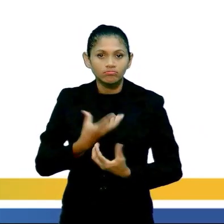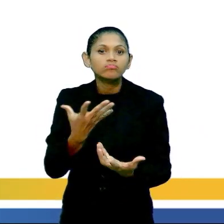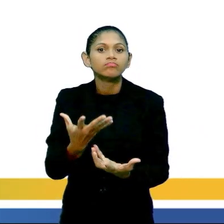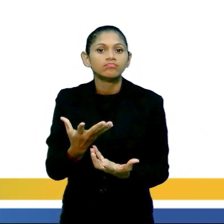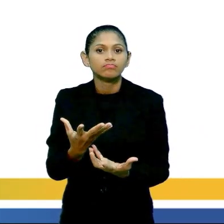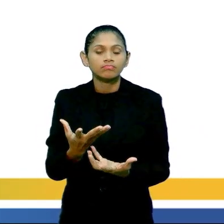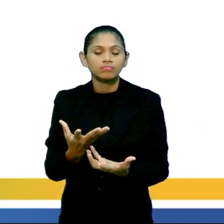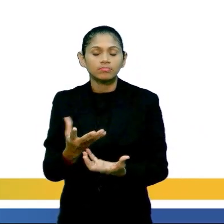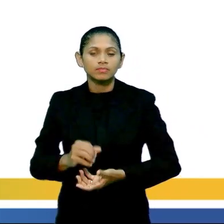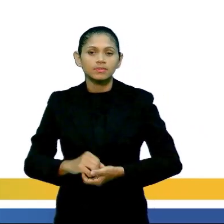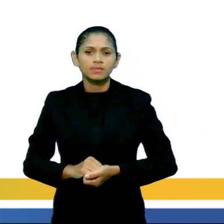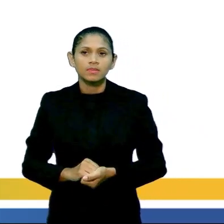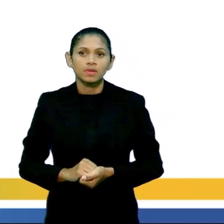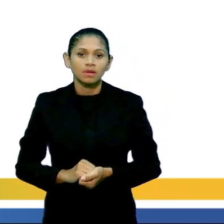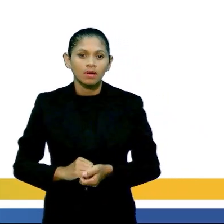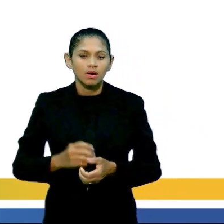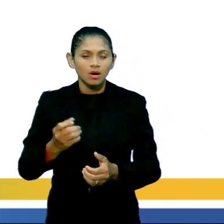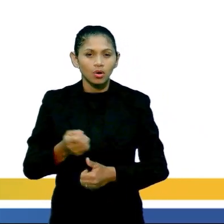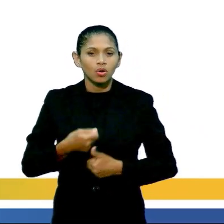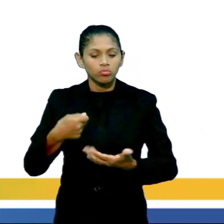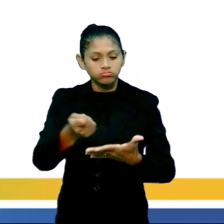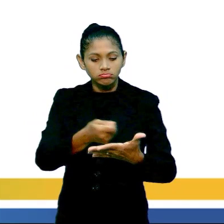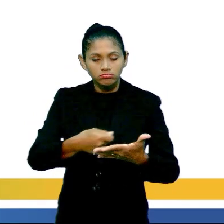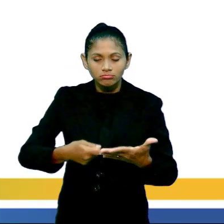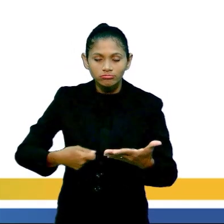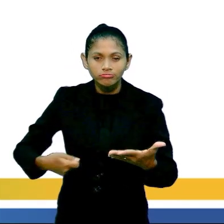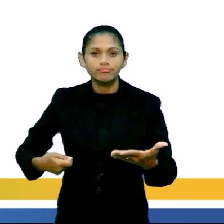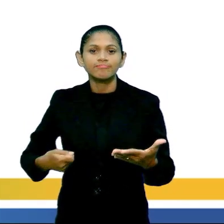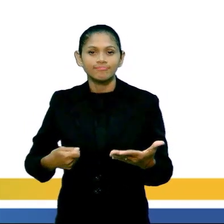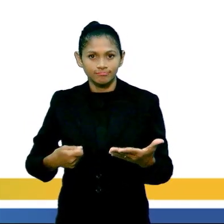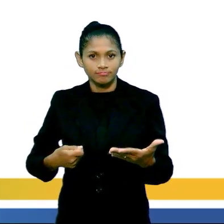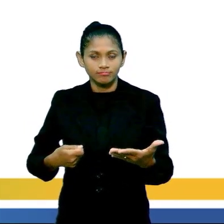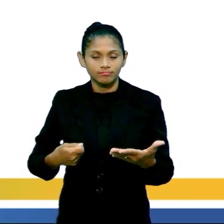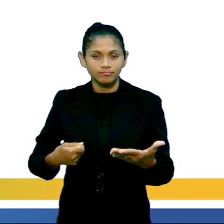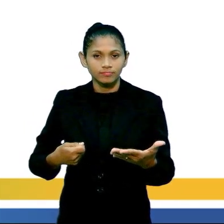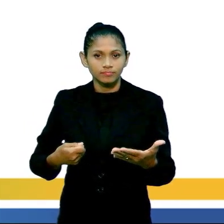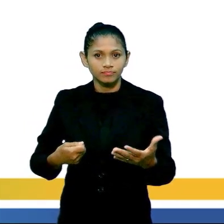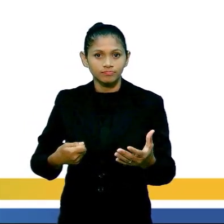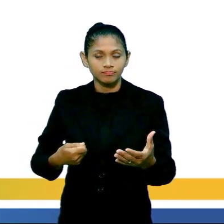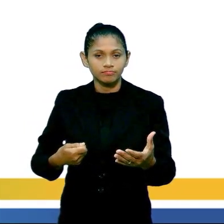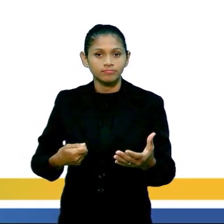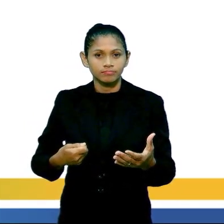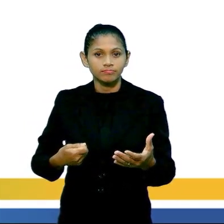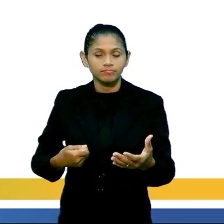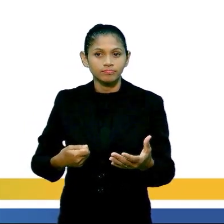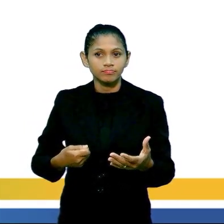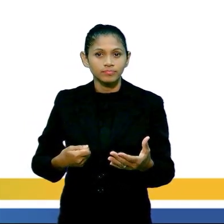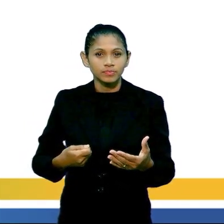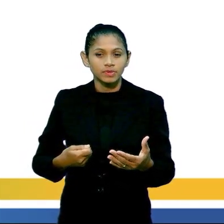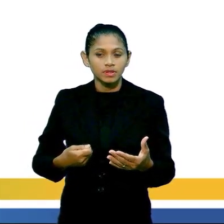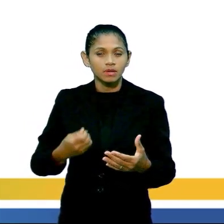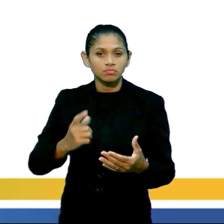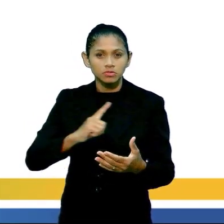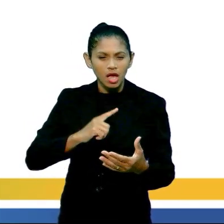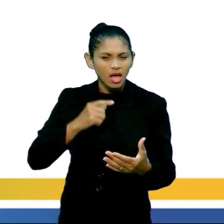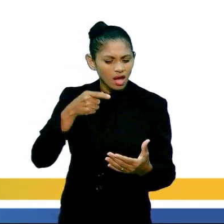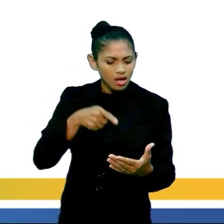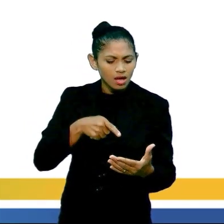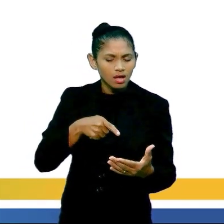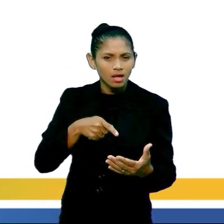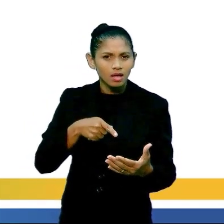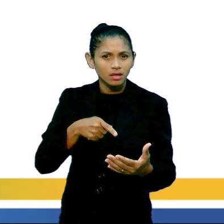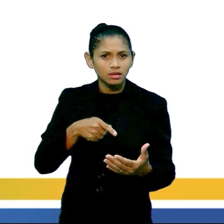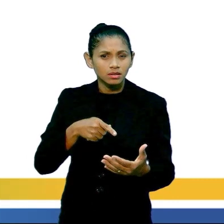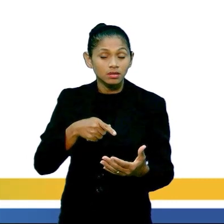poema, ele geralmente ele pertence à função poética? Aí depende, né, do que foi